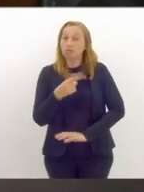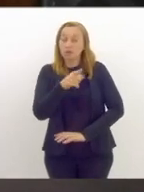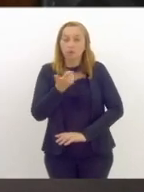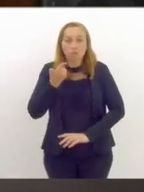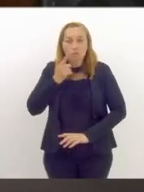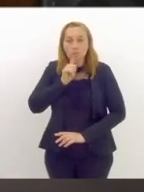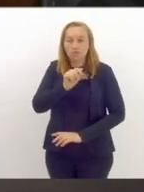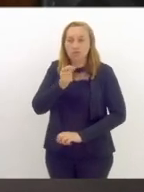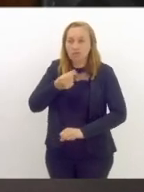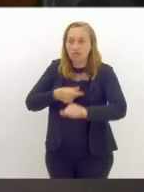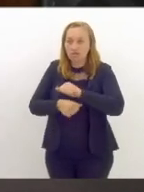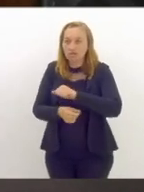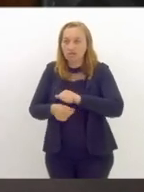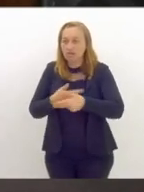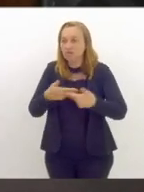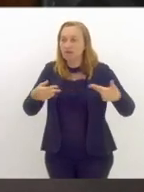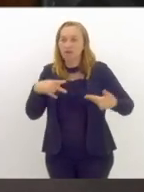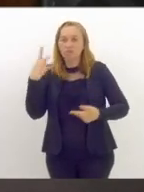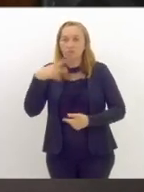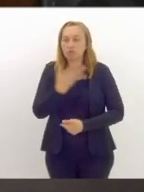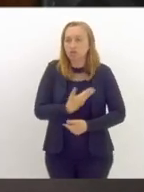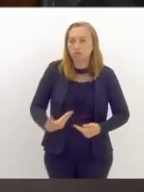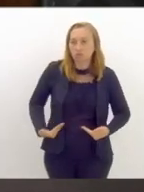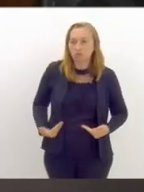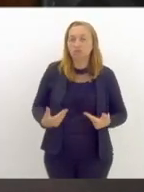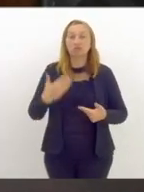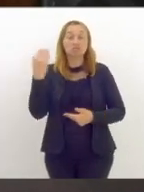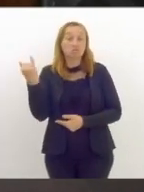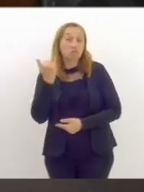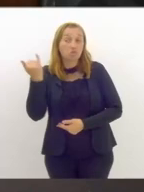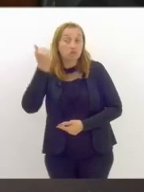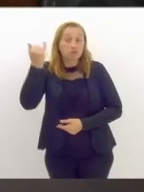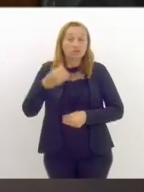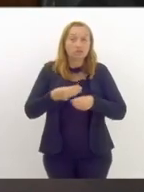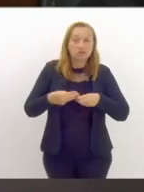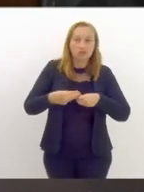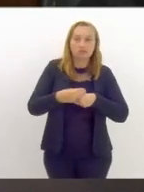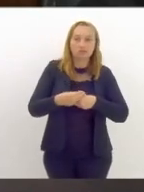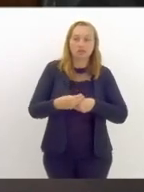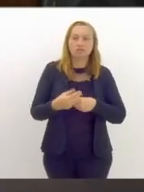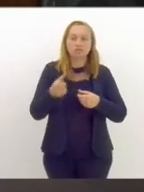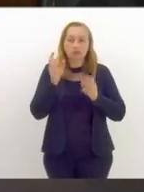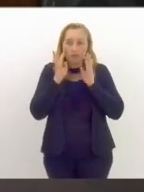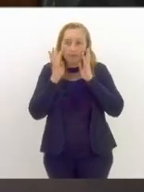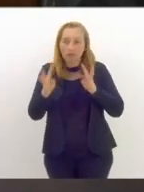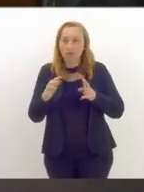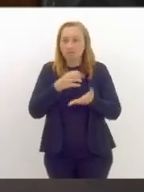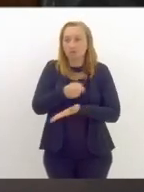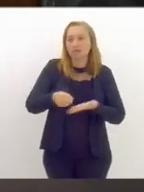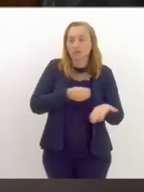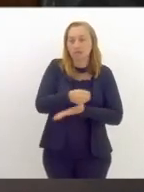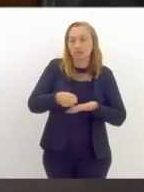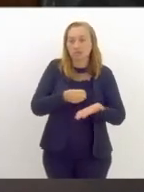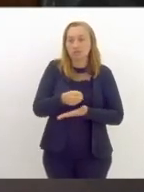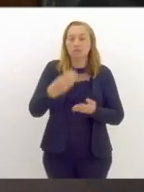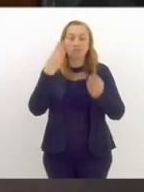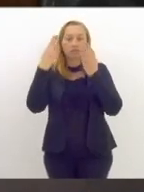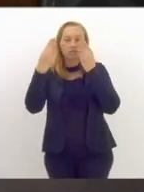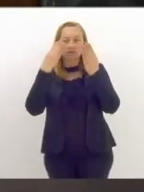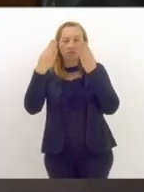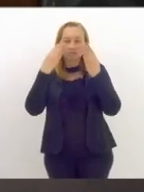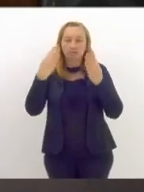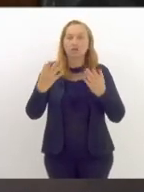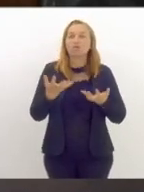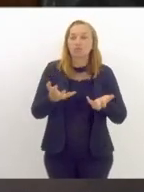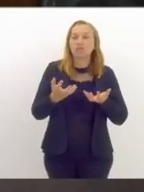cofinanciar muitas políticas públicas de fundamental importância para os municípios, como a atenção básica, a rede de atenção psicossocial. E